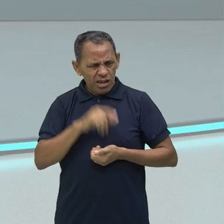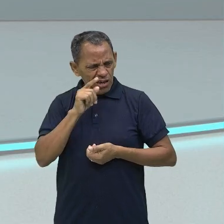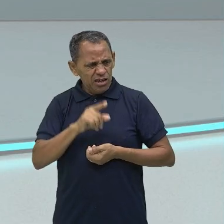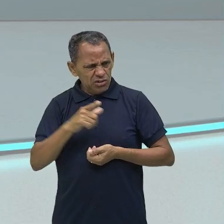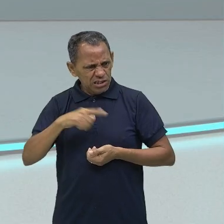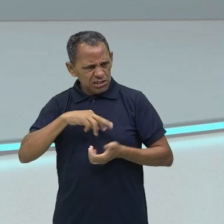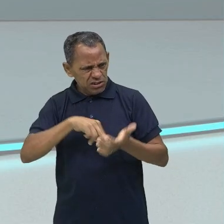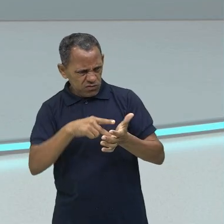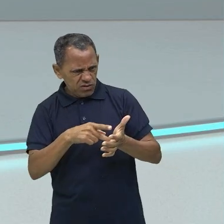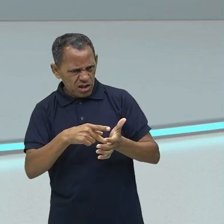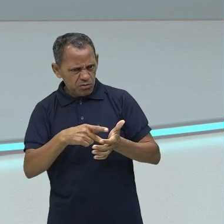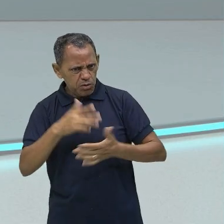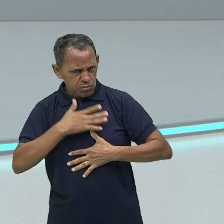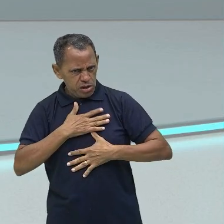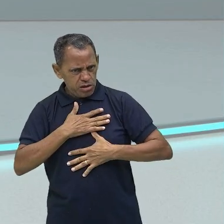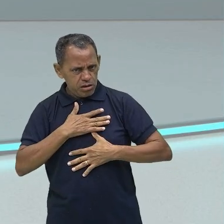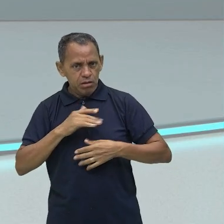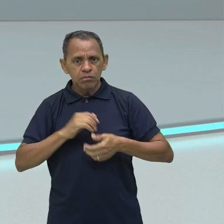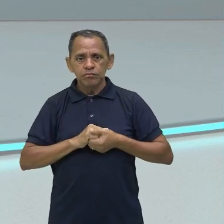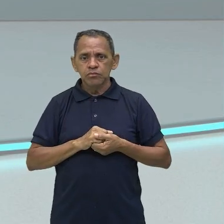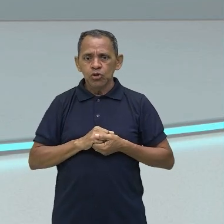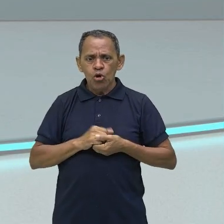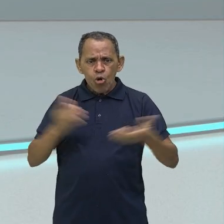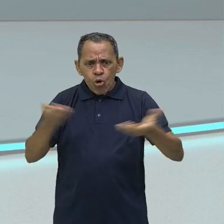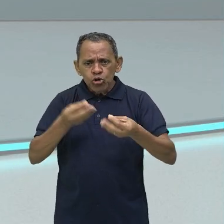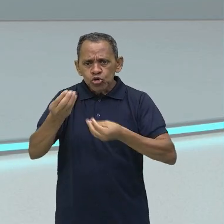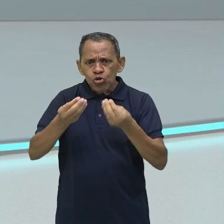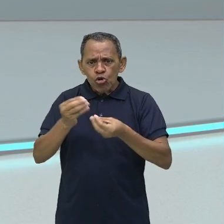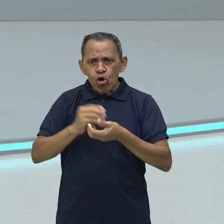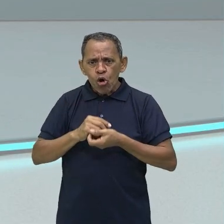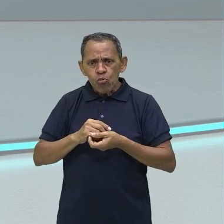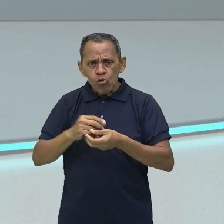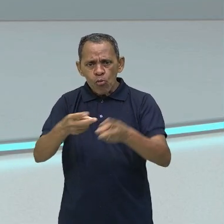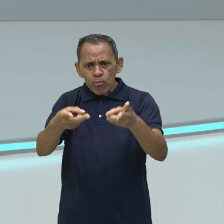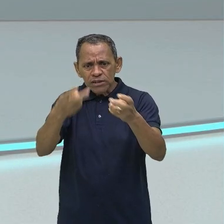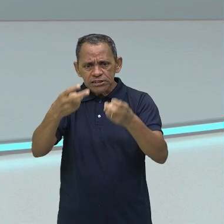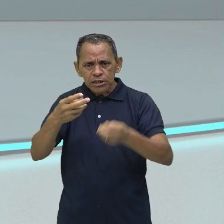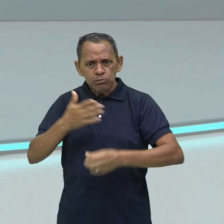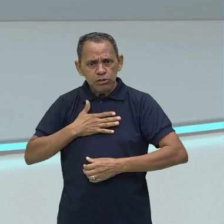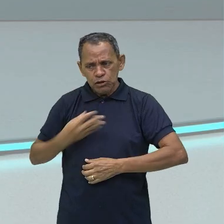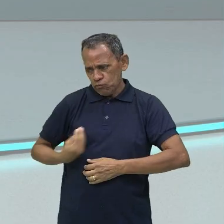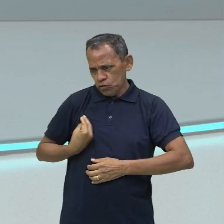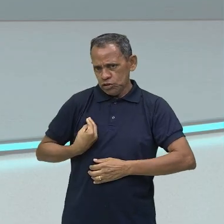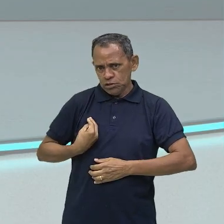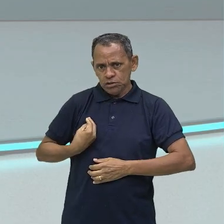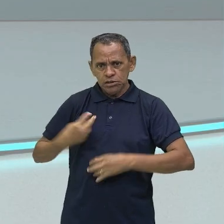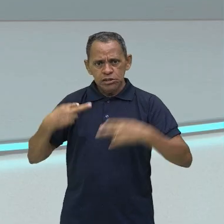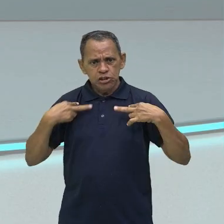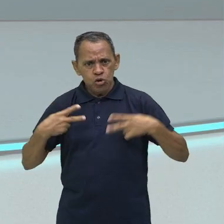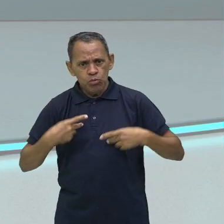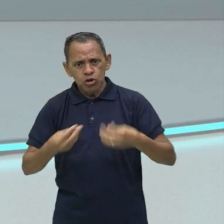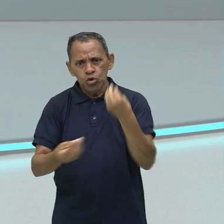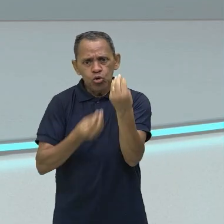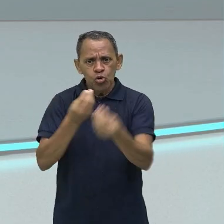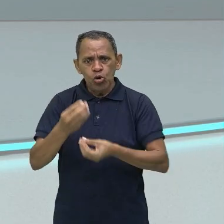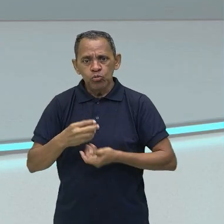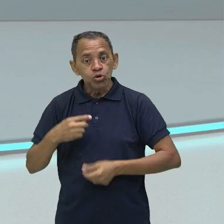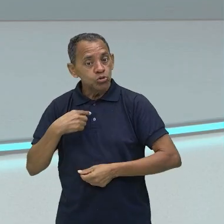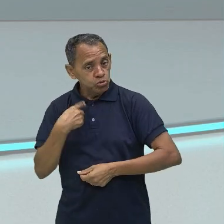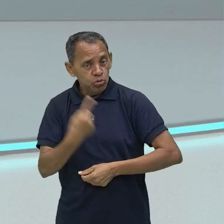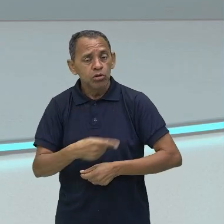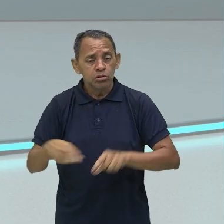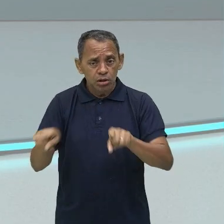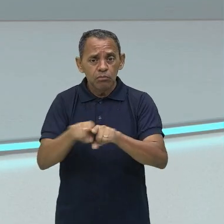sentido para mim? Hoje, como eu me enxergo? Enquanto ser humano, nós estamos nessa